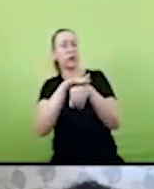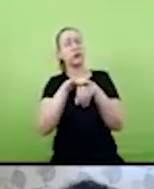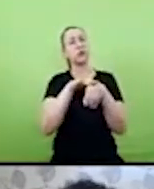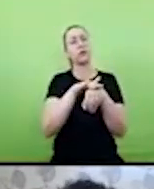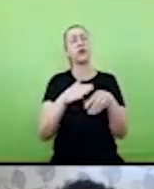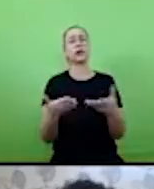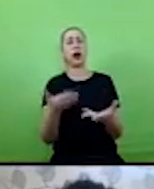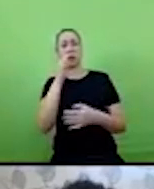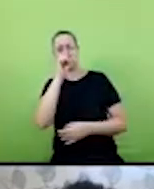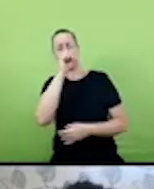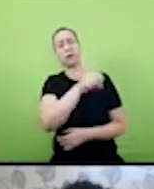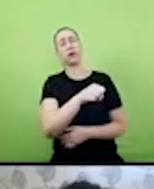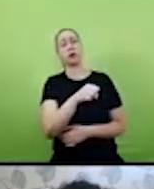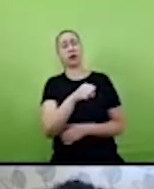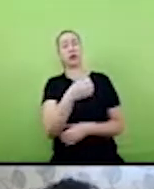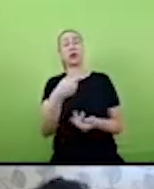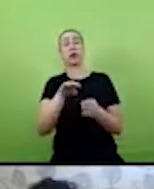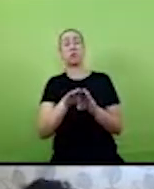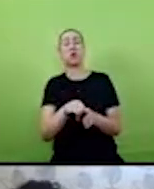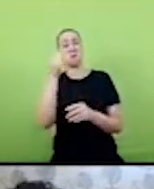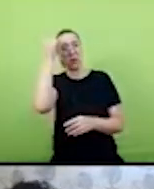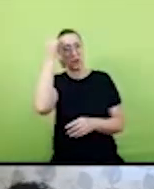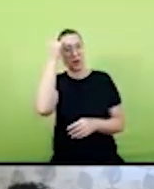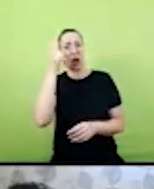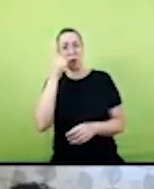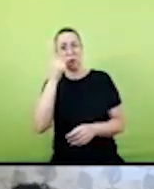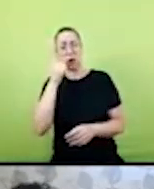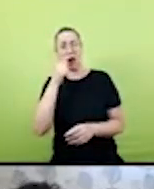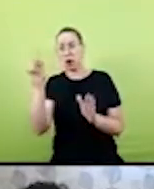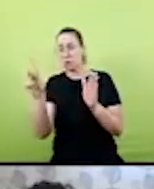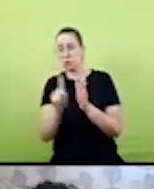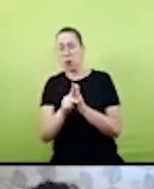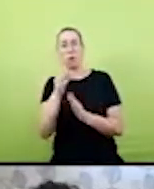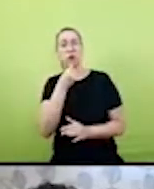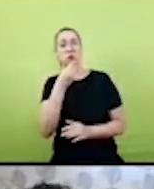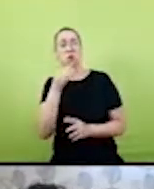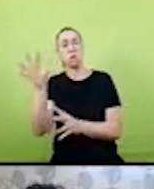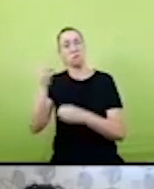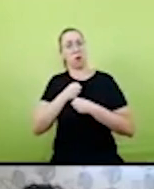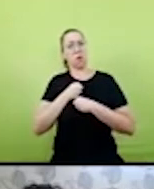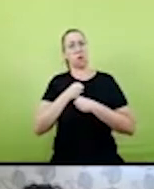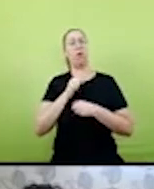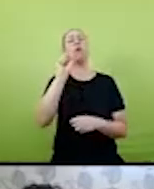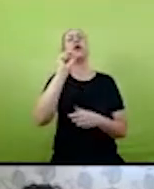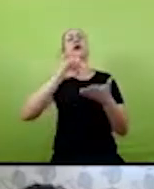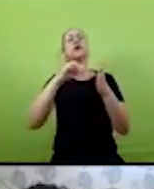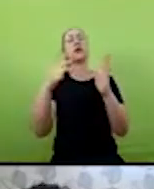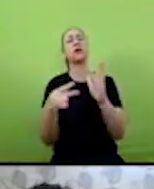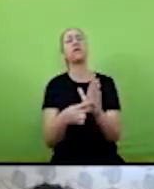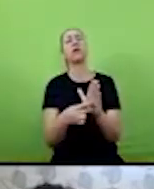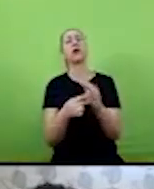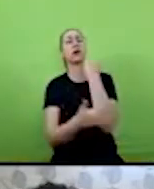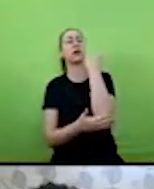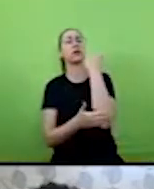e sobre o sentimento de posse, e sobre os ciúmes, né, com os adolescentes. O que é o ciúmes? E aí um virou e